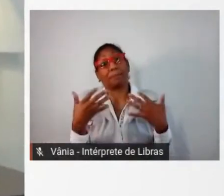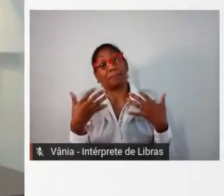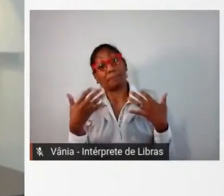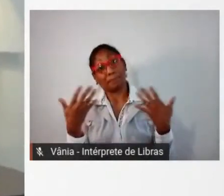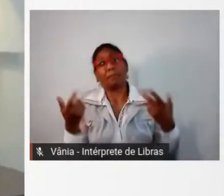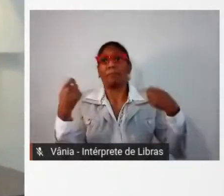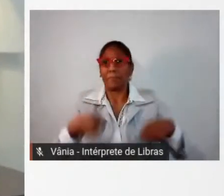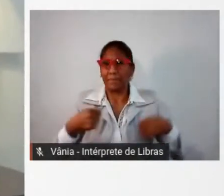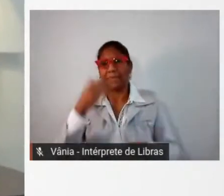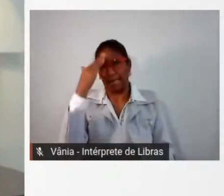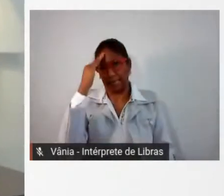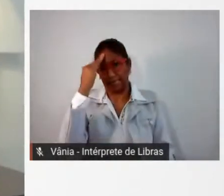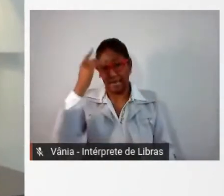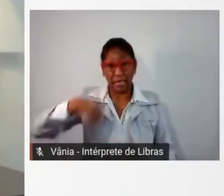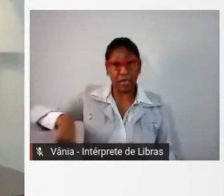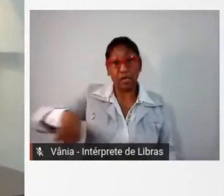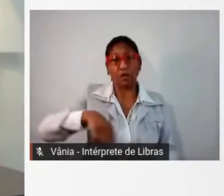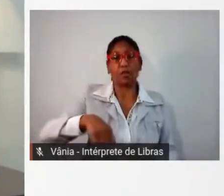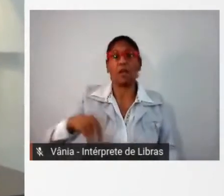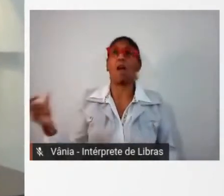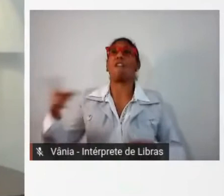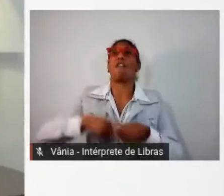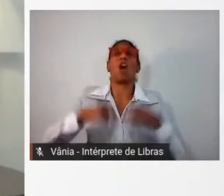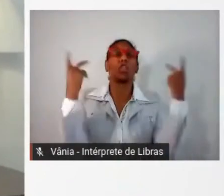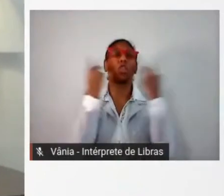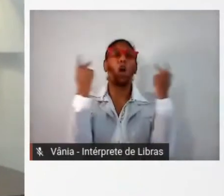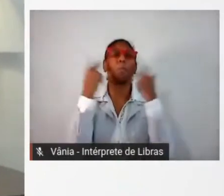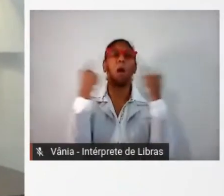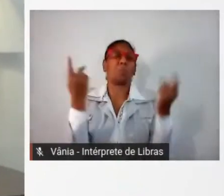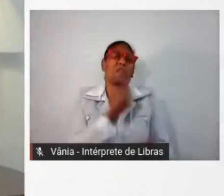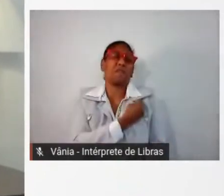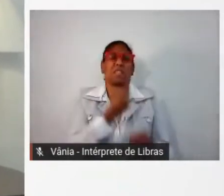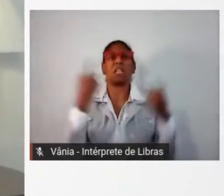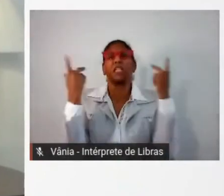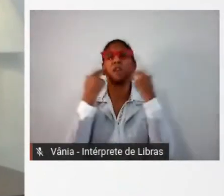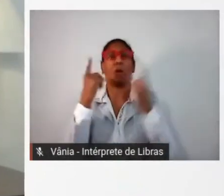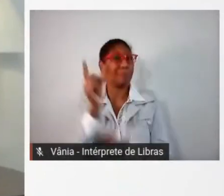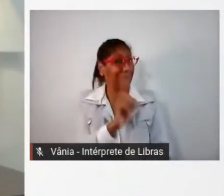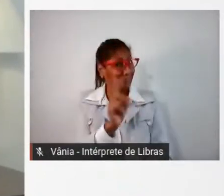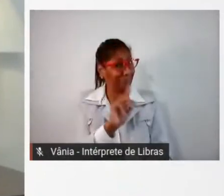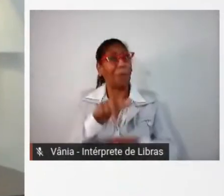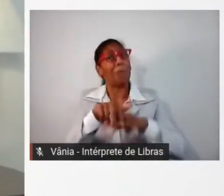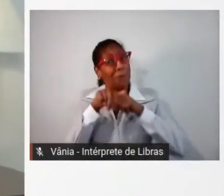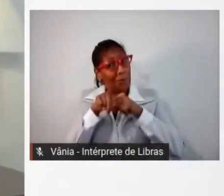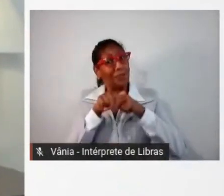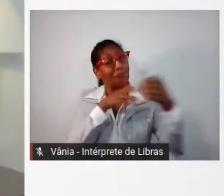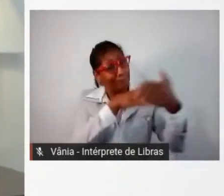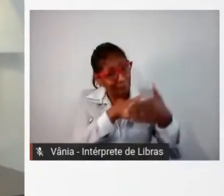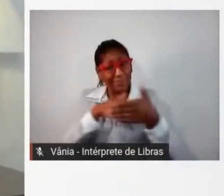a compreensão de que nós não voltamos ao normal. É por isso que se impõem ainda restrições. Não